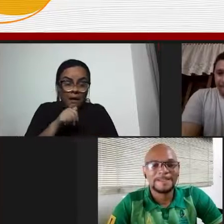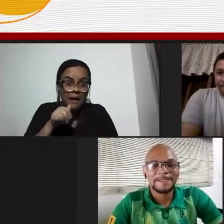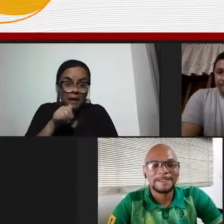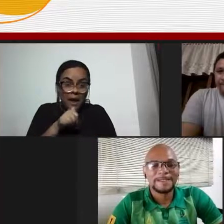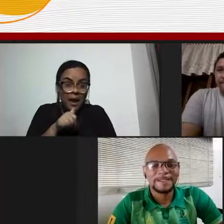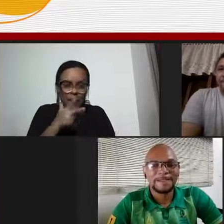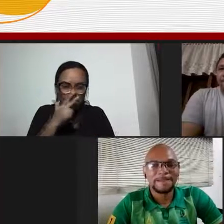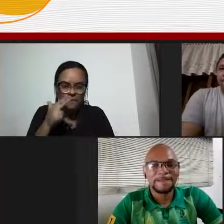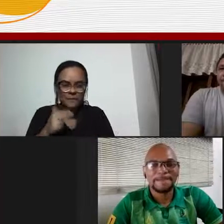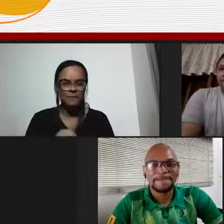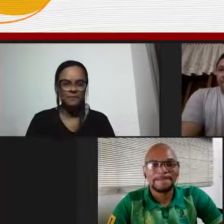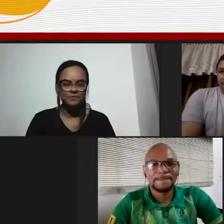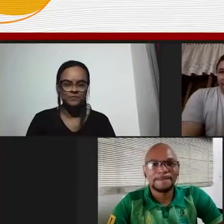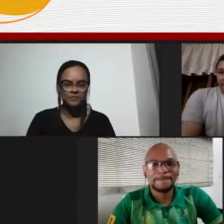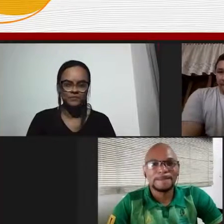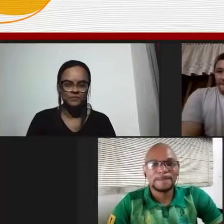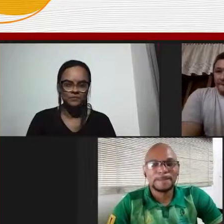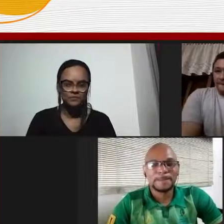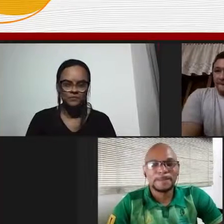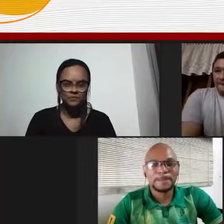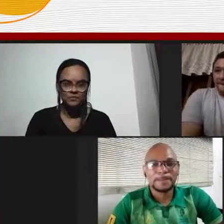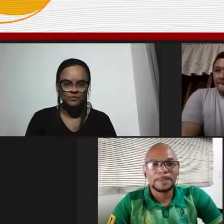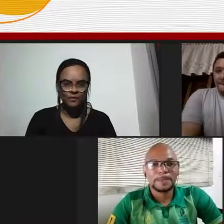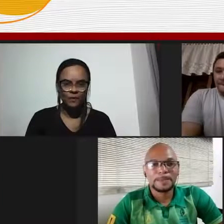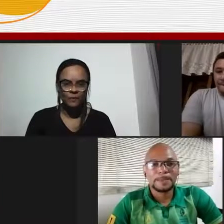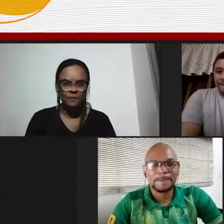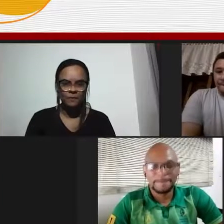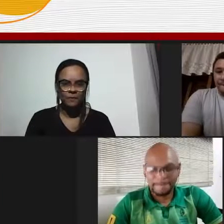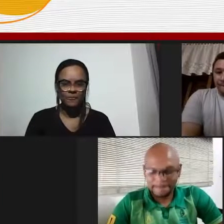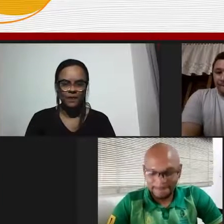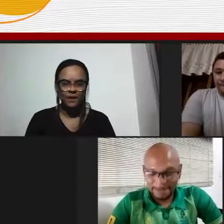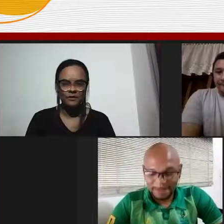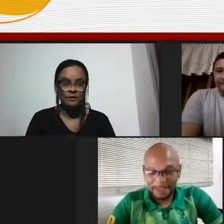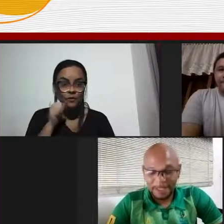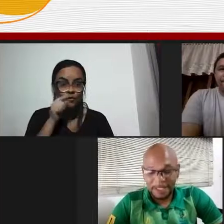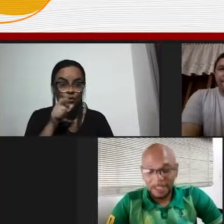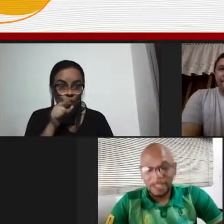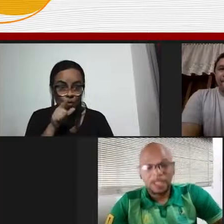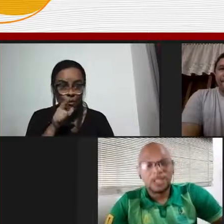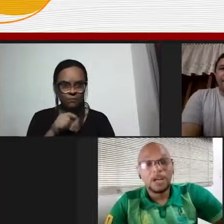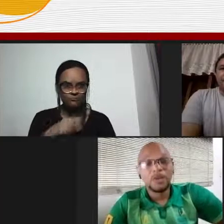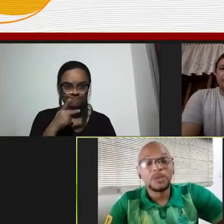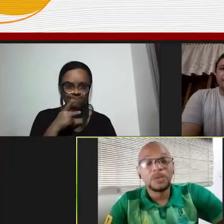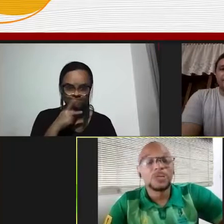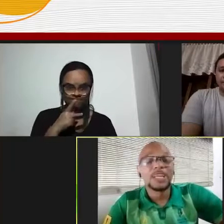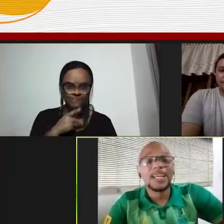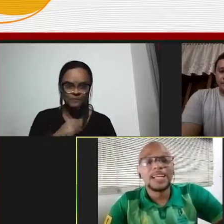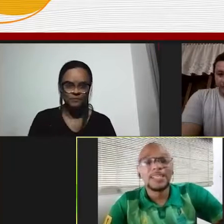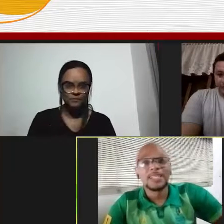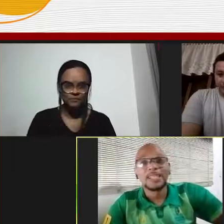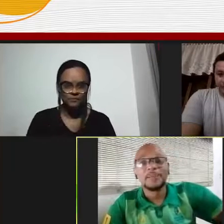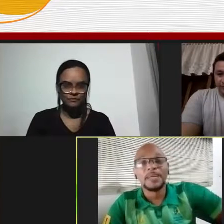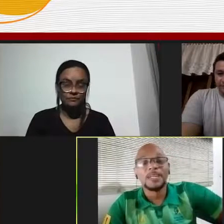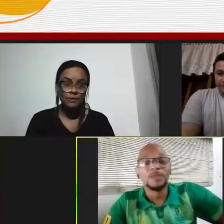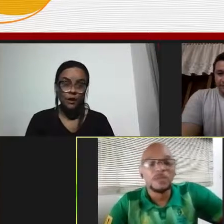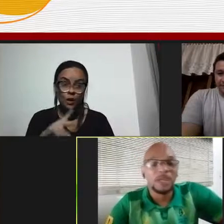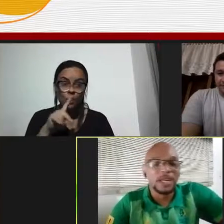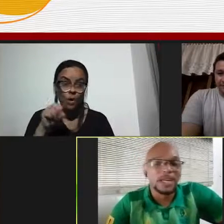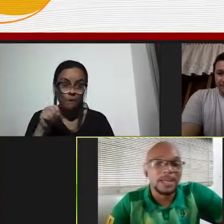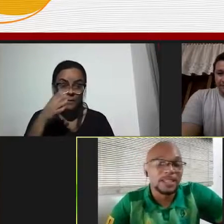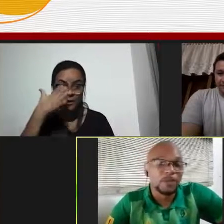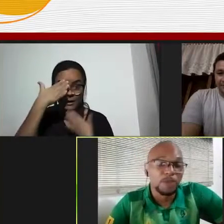telinha, Pedro, vamos otimizando, faz as suas considerações finais. Então, eu só queria agradecer